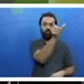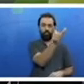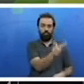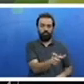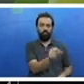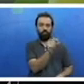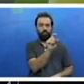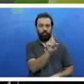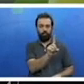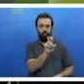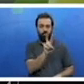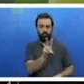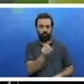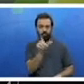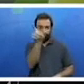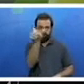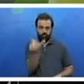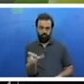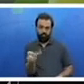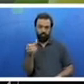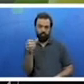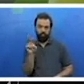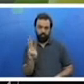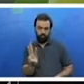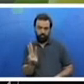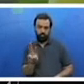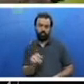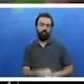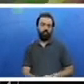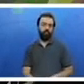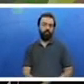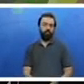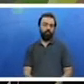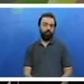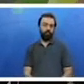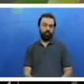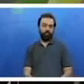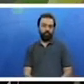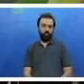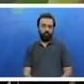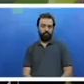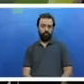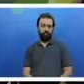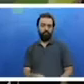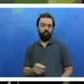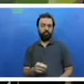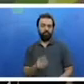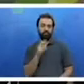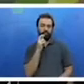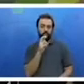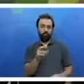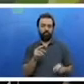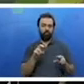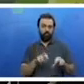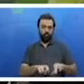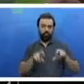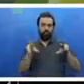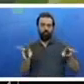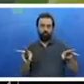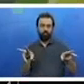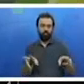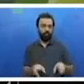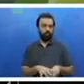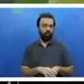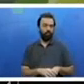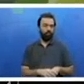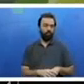deu 12 e esse daqui deu 3. Se eu achei um resultado diferente, eu